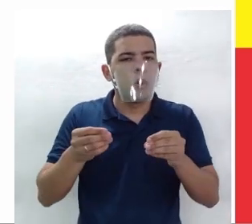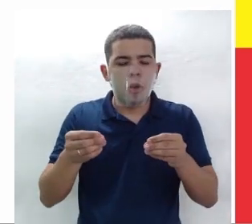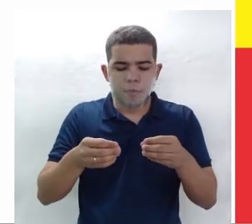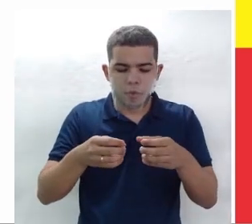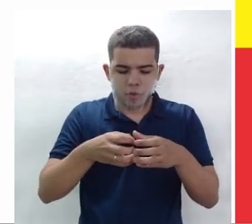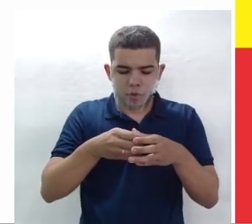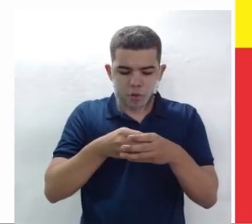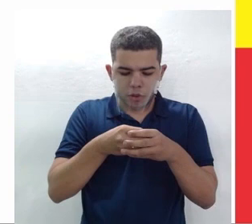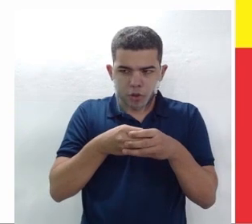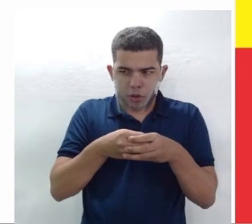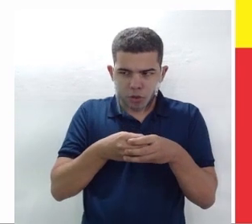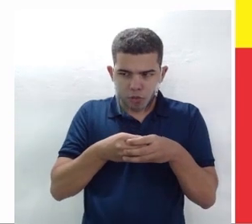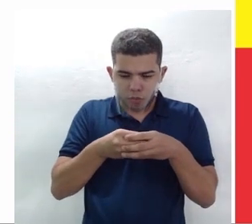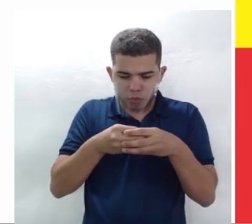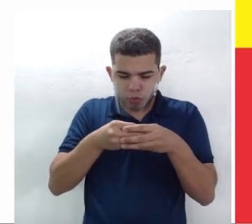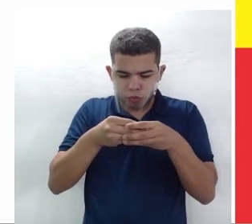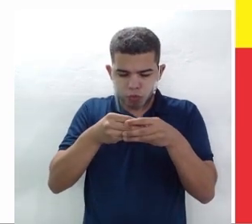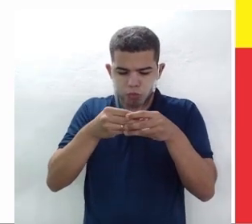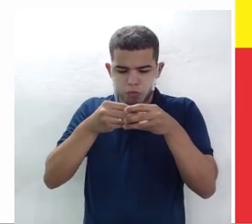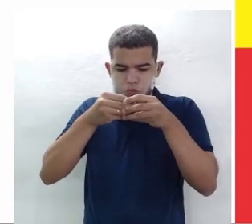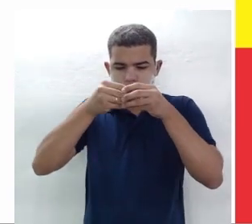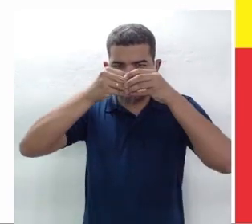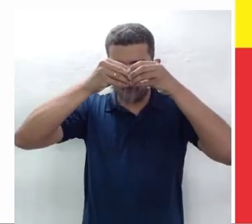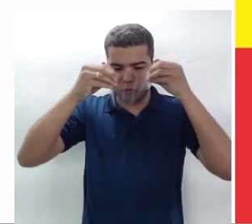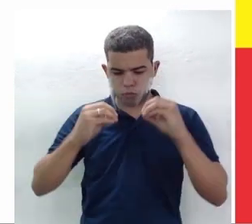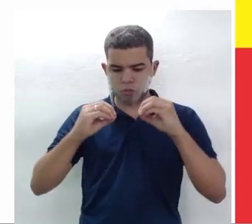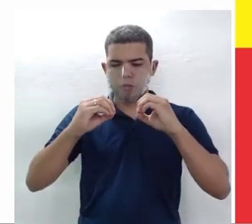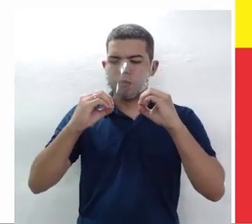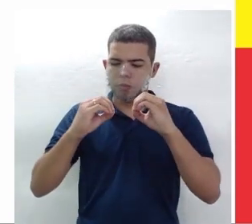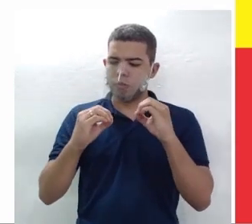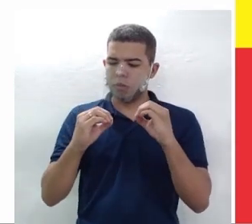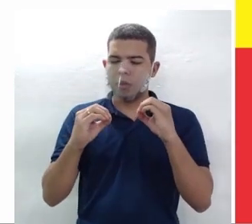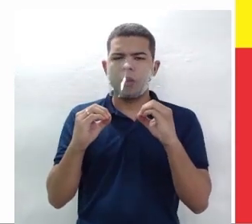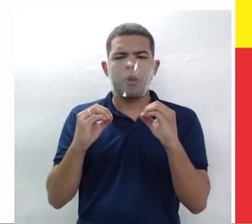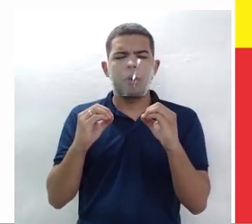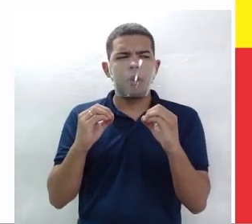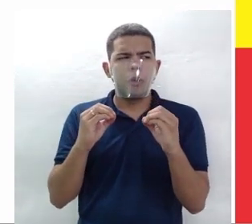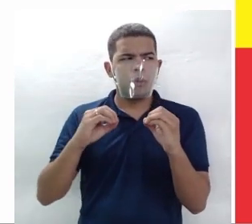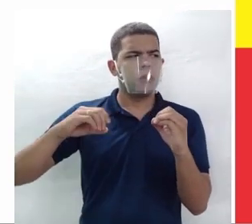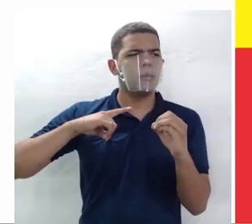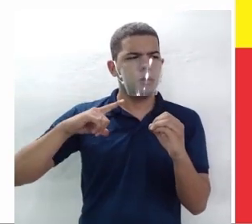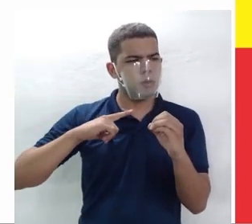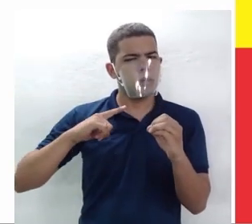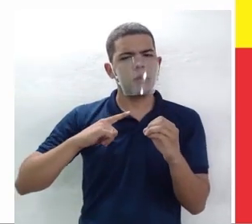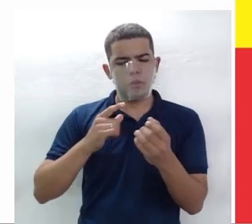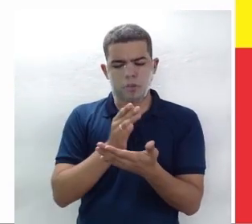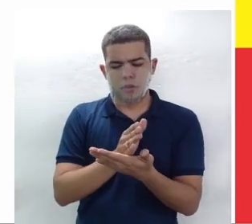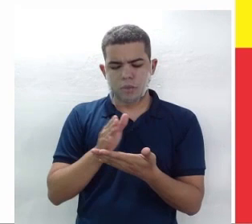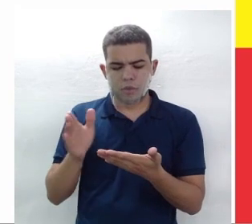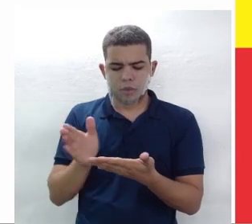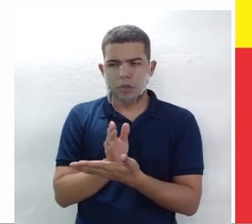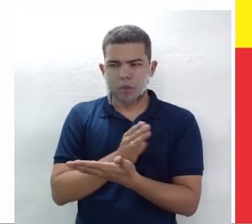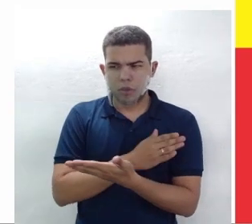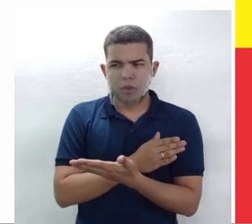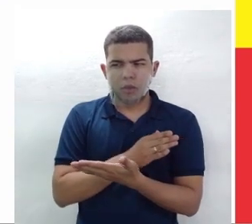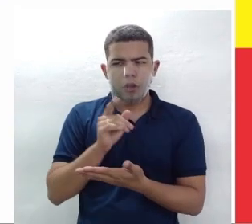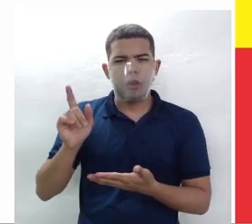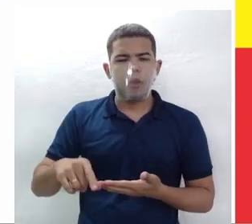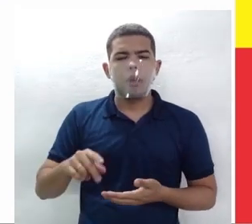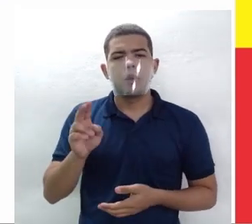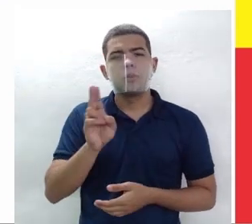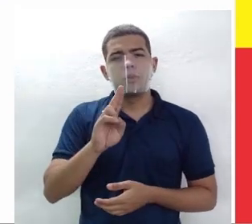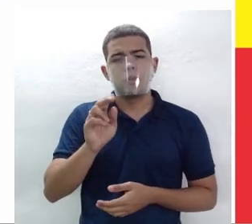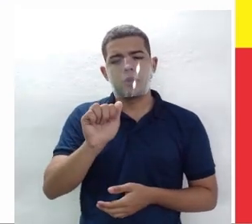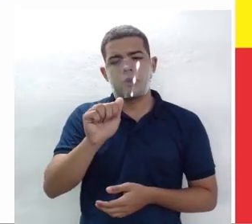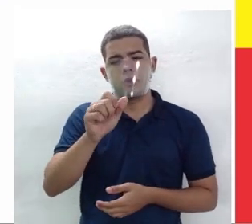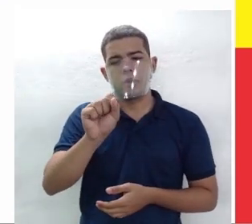a célula ela se reproduz, ela se divide. A gente chama esse tipo de reprodução